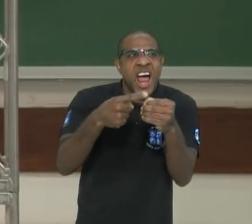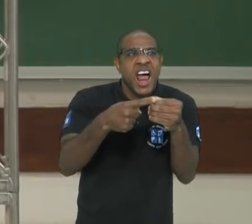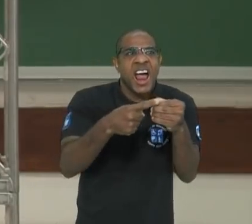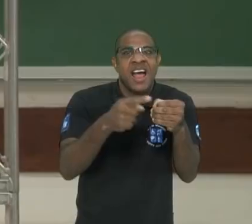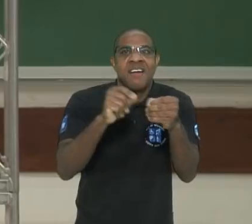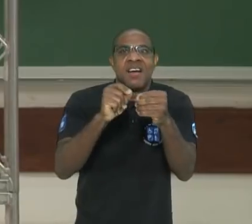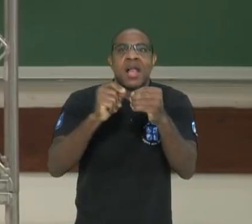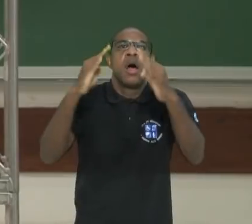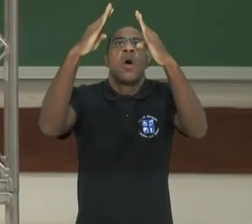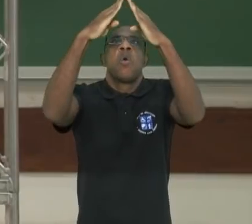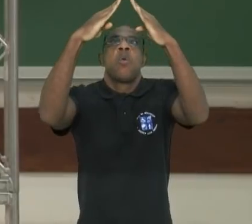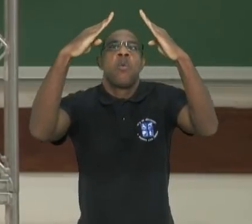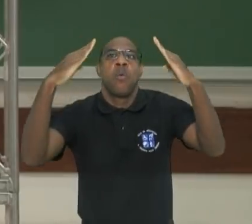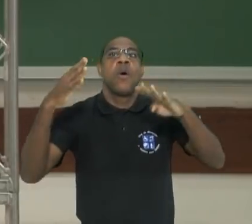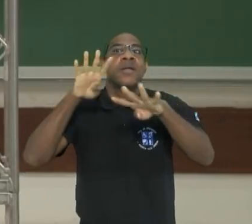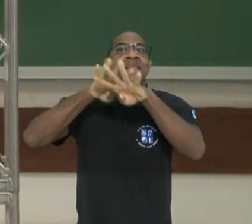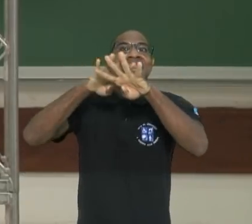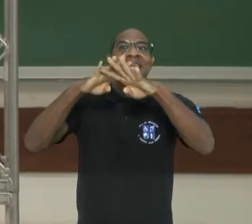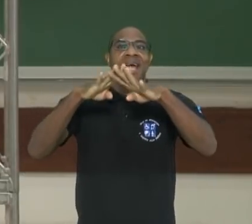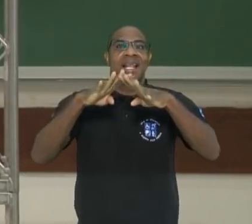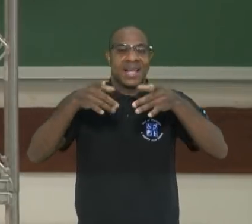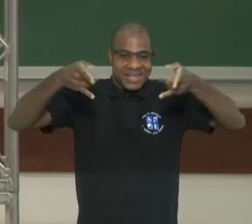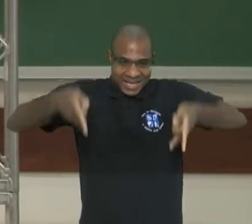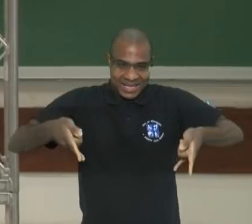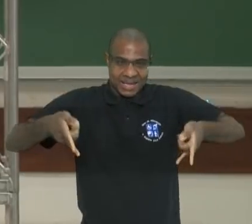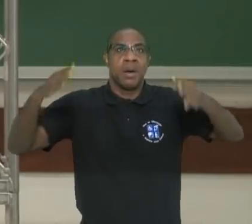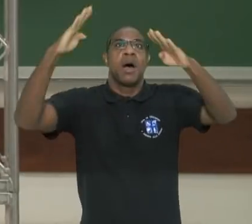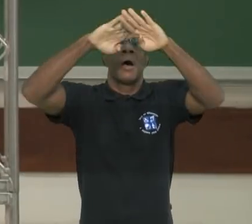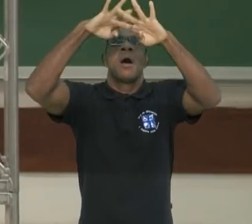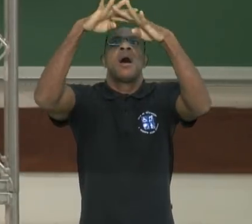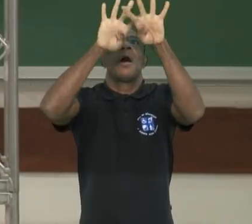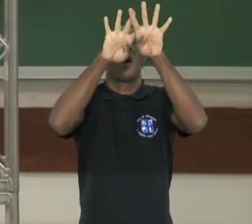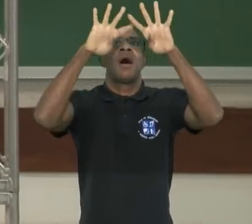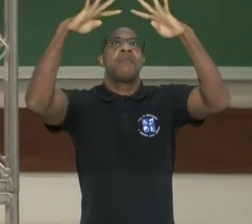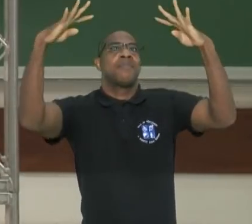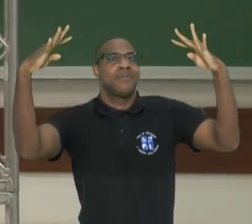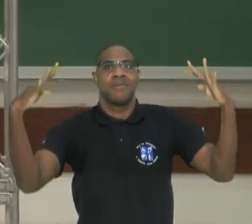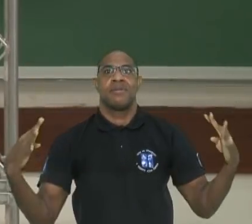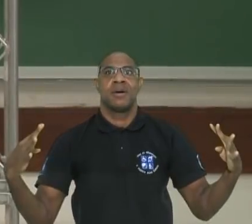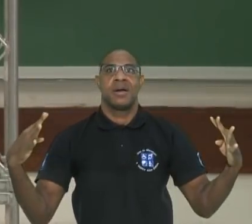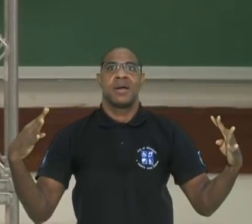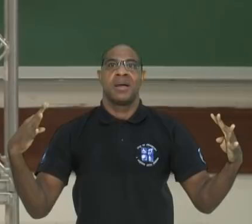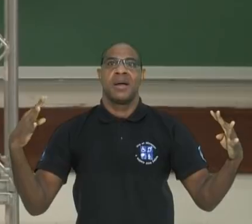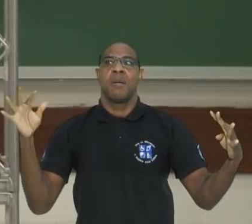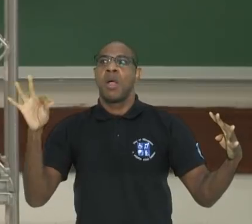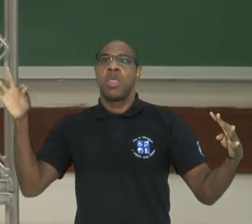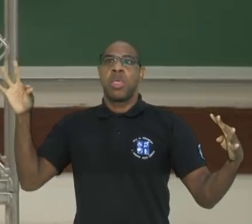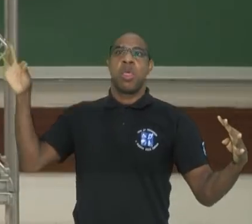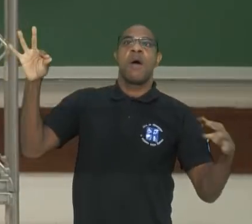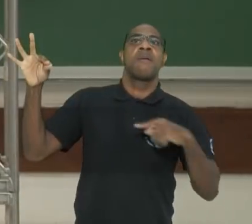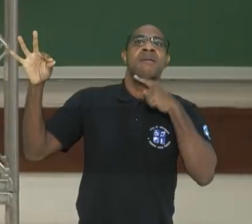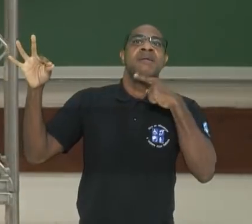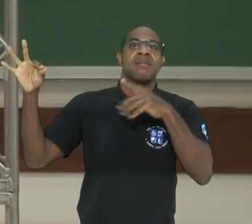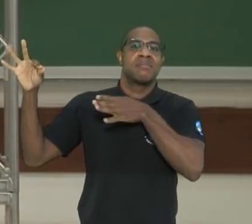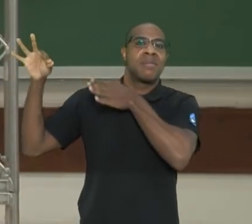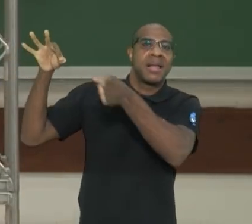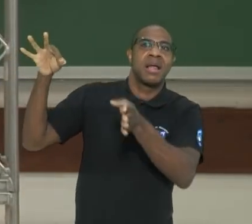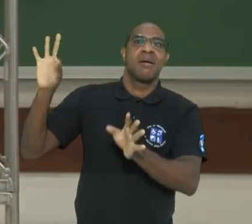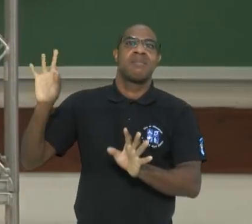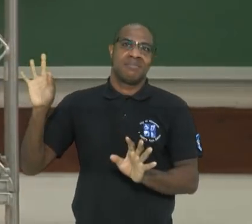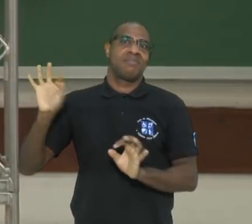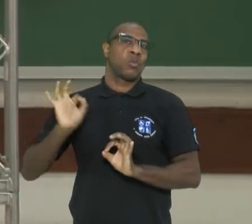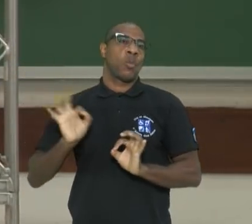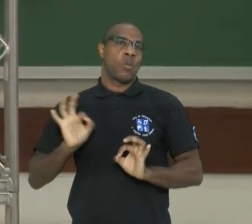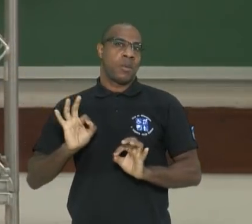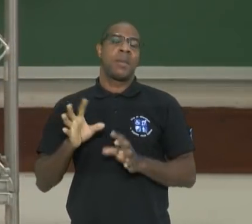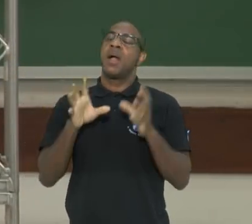aquela manta, aquela tela ao redor da cama, que a gente chama de mosquiteiro, para de noite o mosquito não te picar. É muito